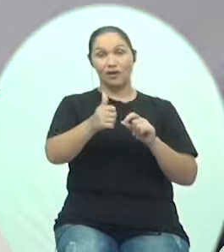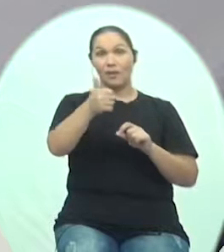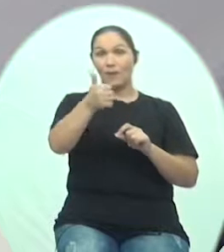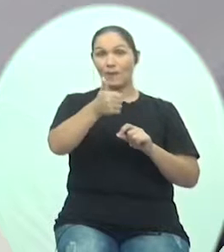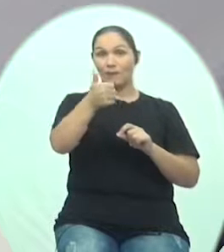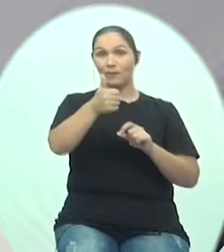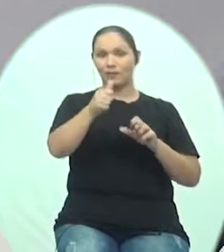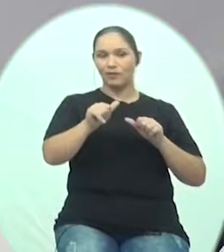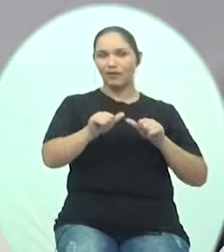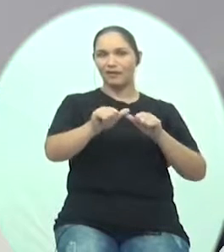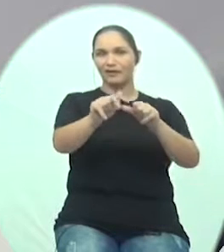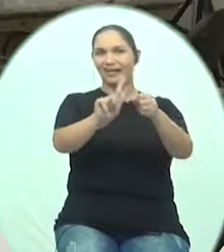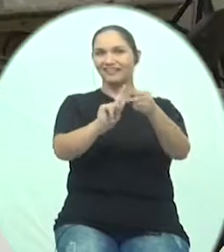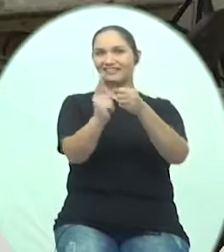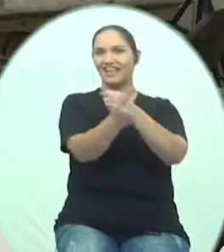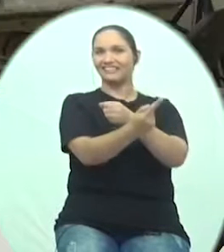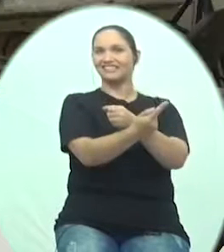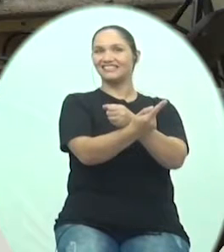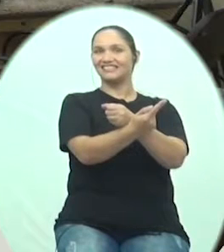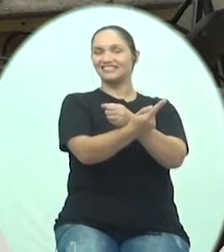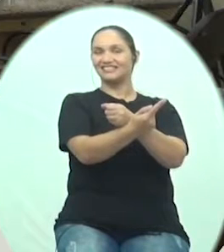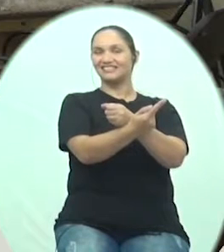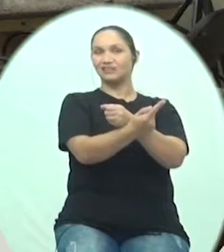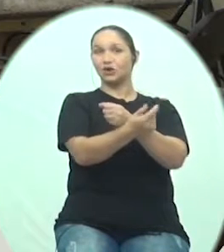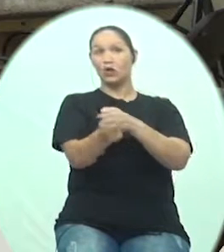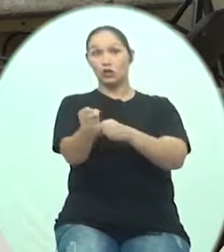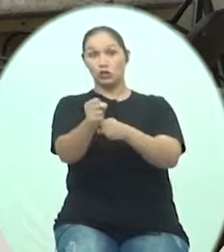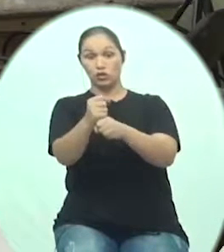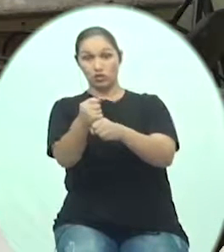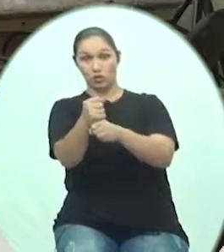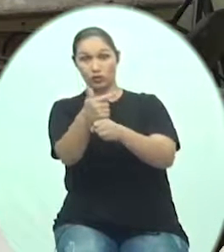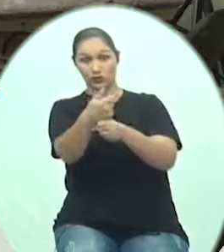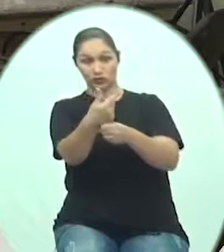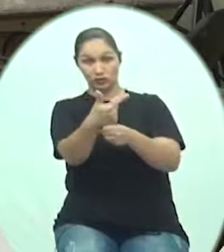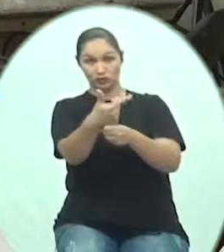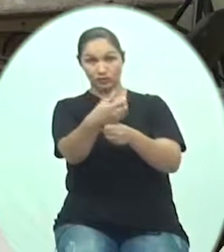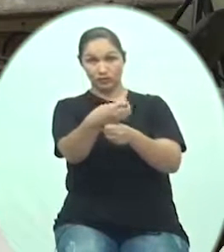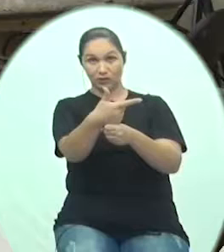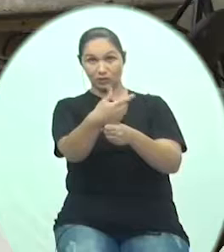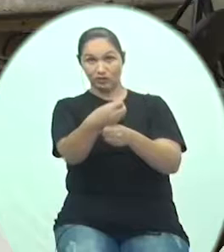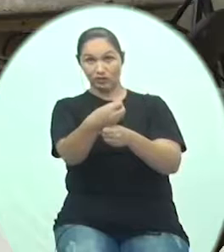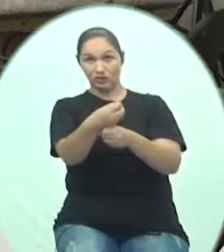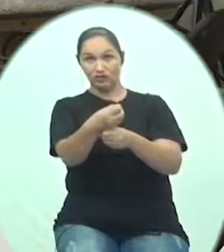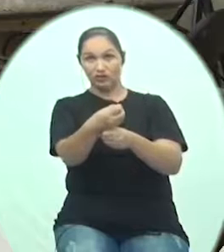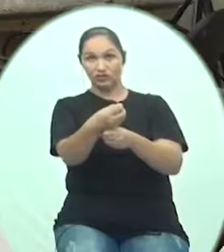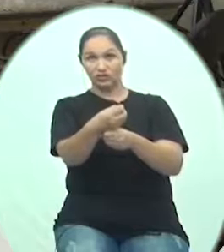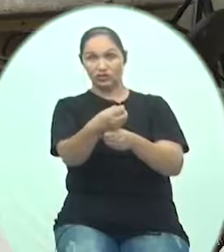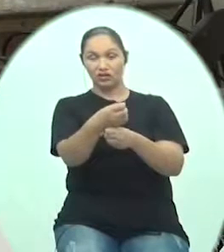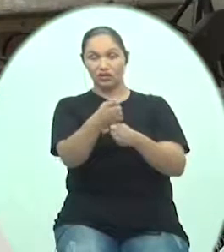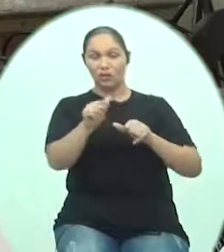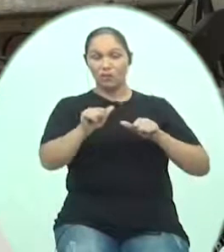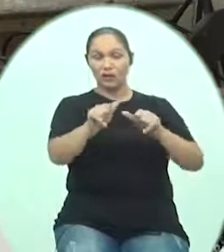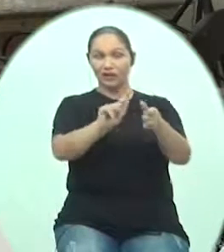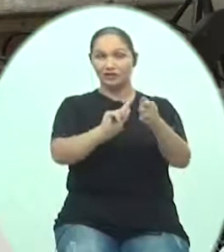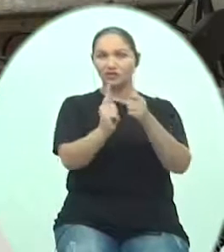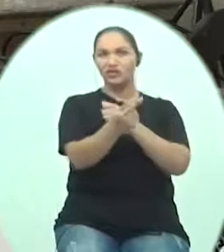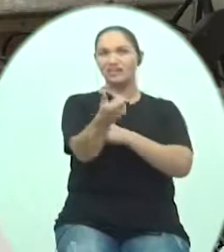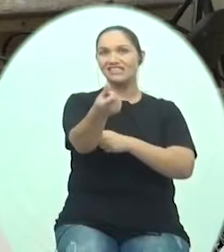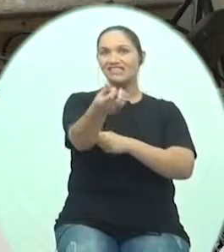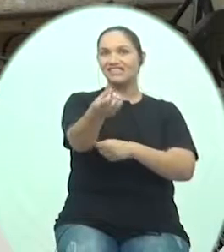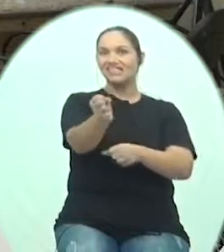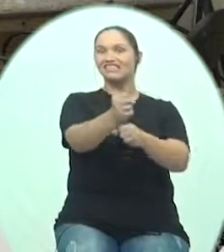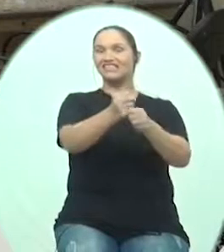Supermercado Jace em 2020 o Jace completa 60 anos de